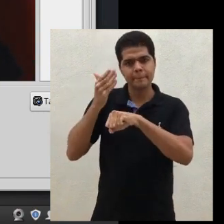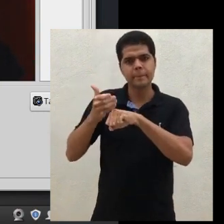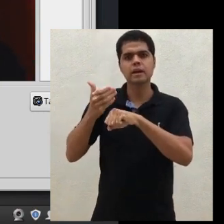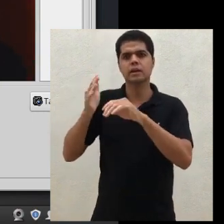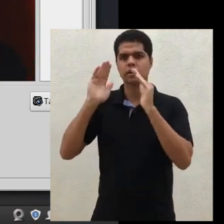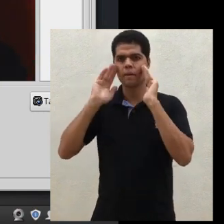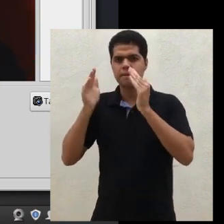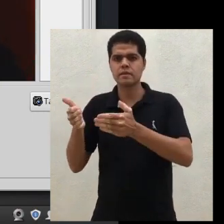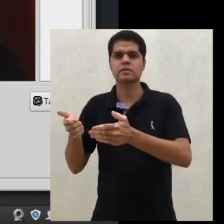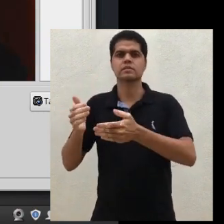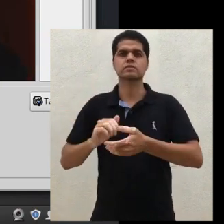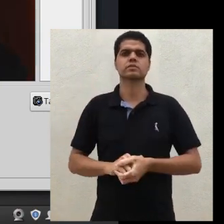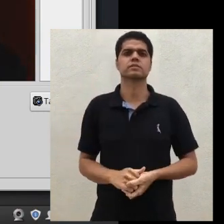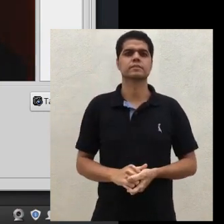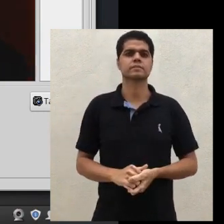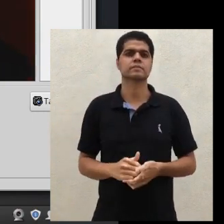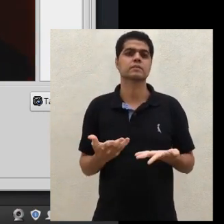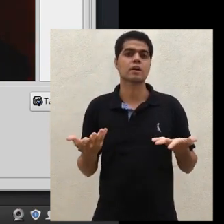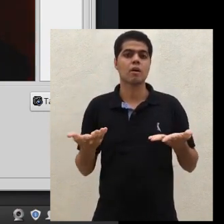aplicação prática, né?